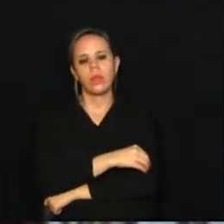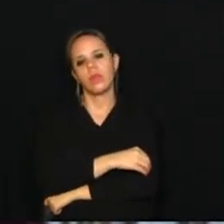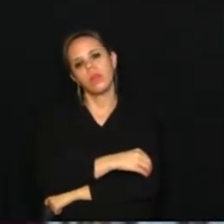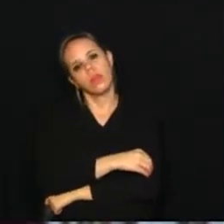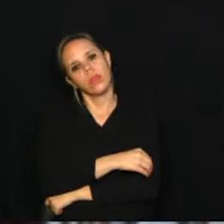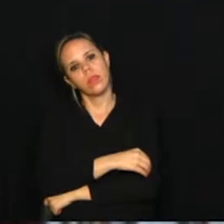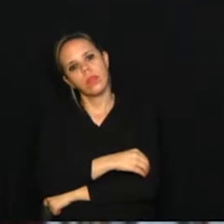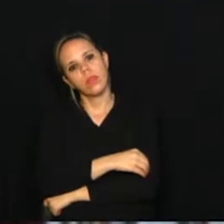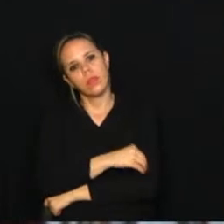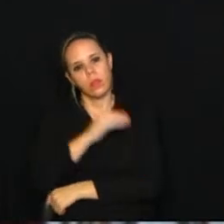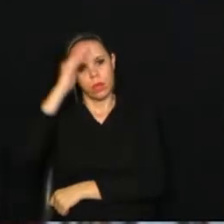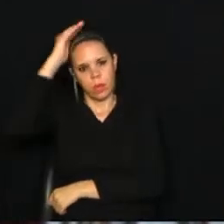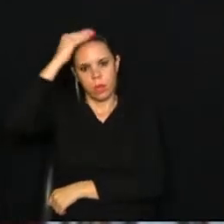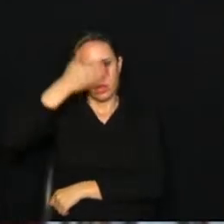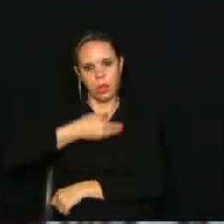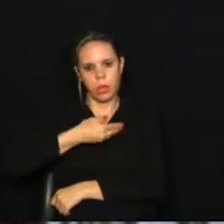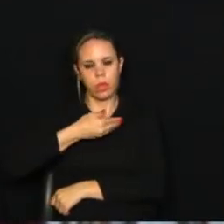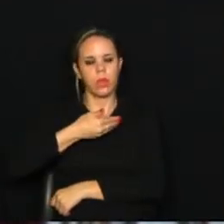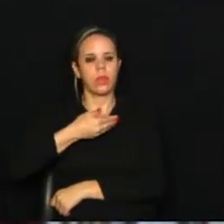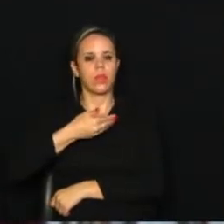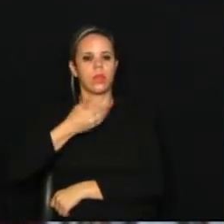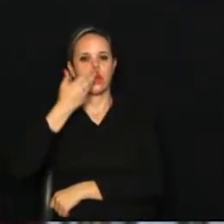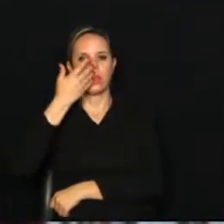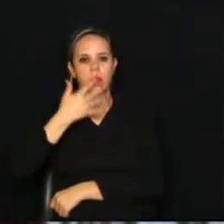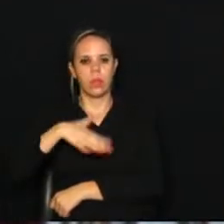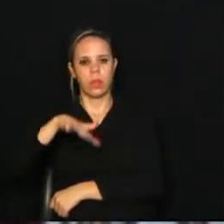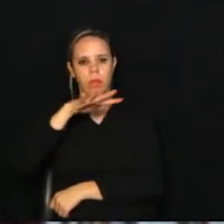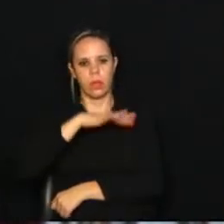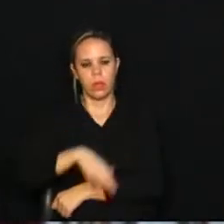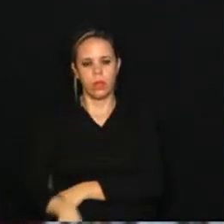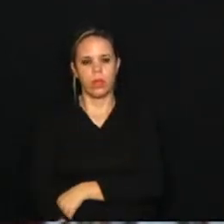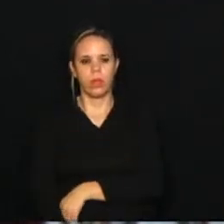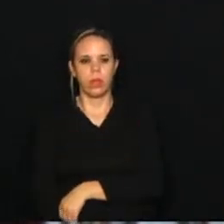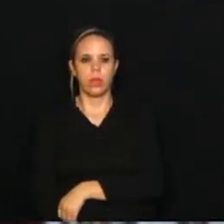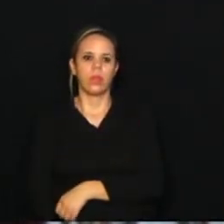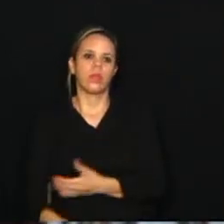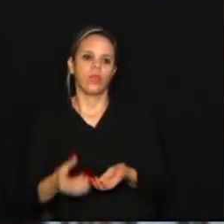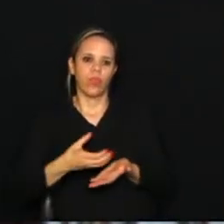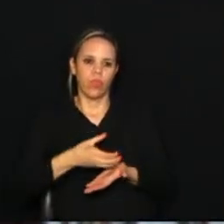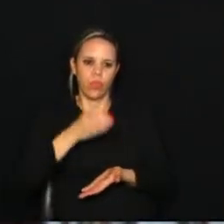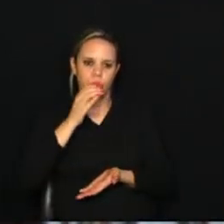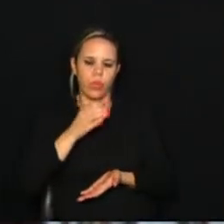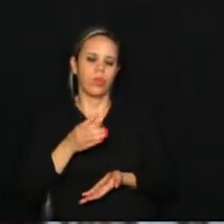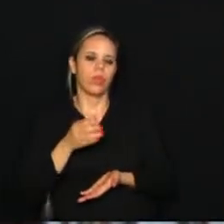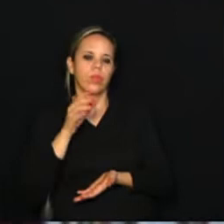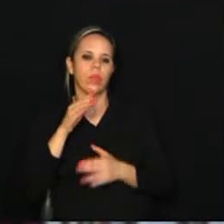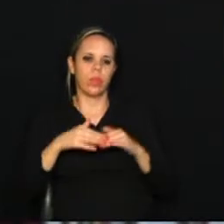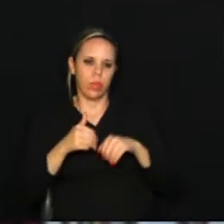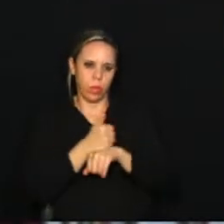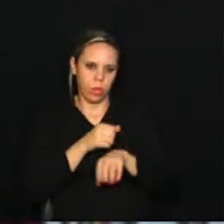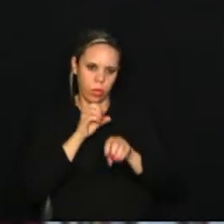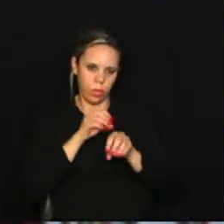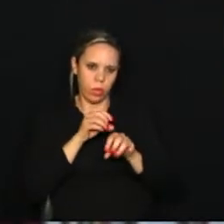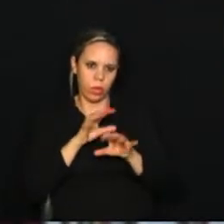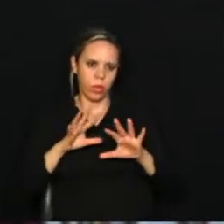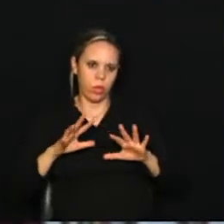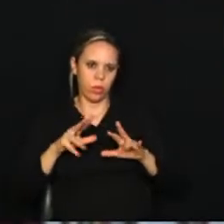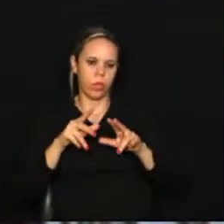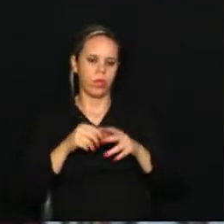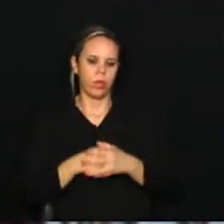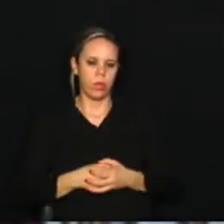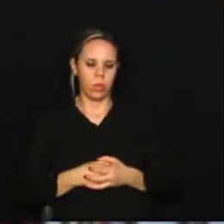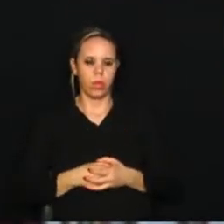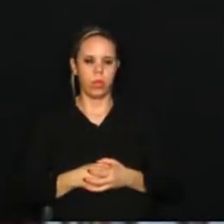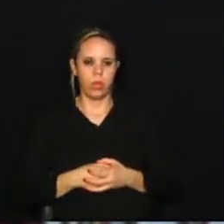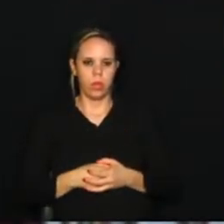squeeze para as crianças, né? Também para os profissionais da educação, além